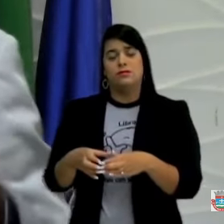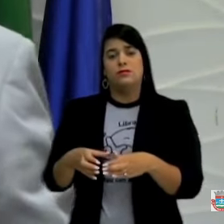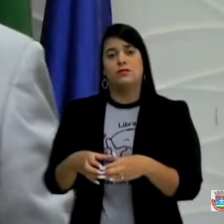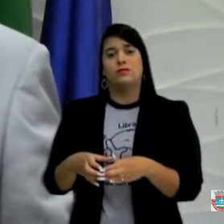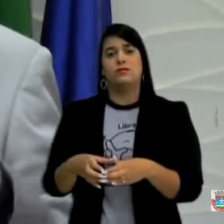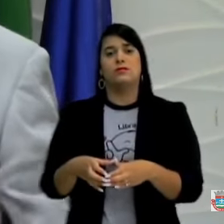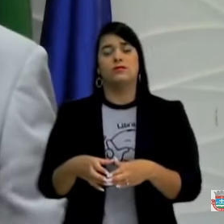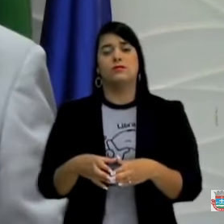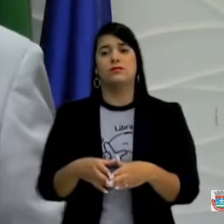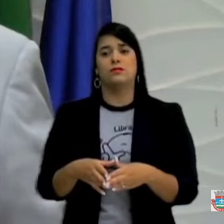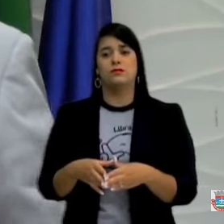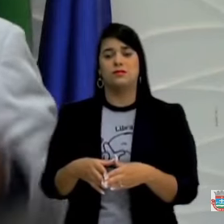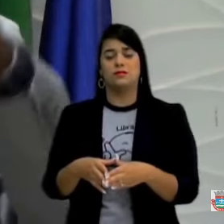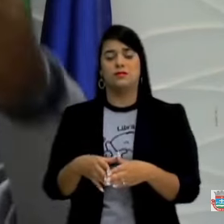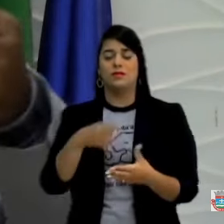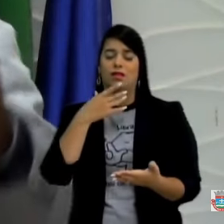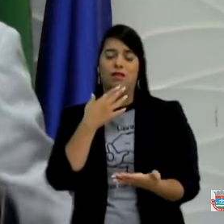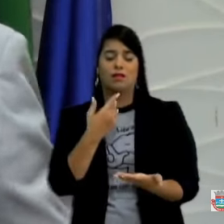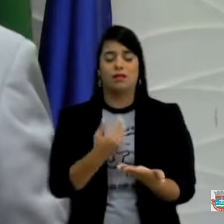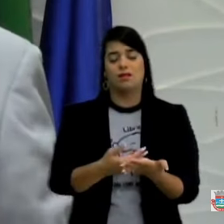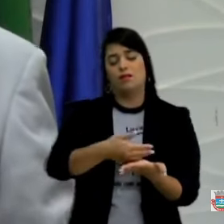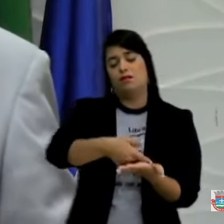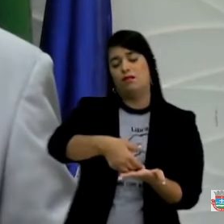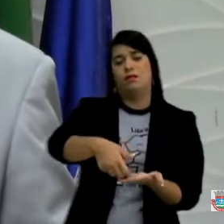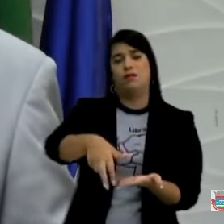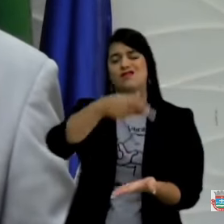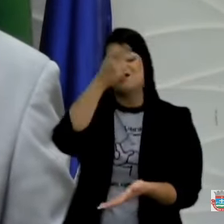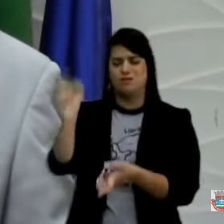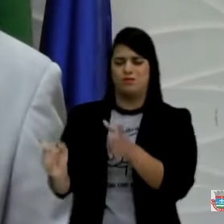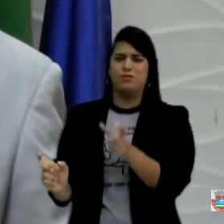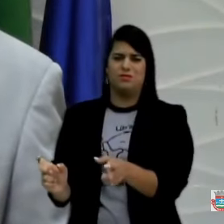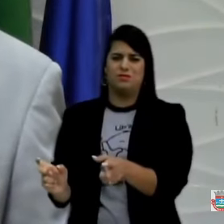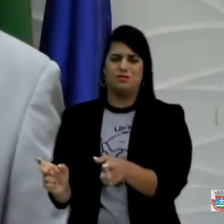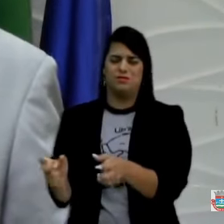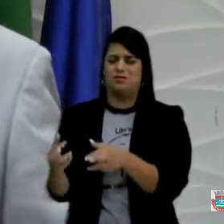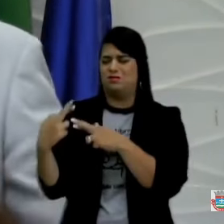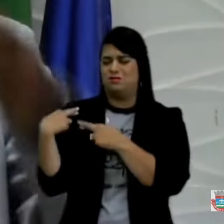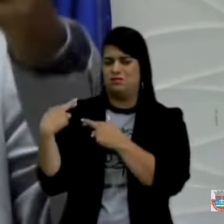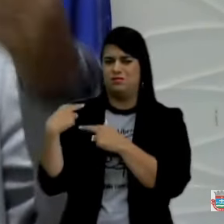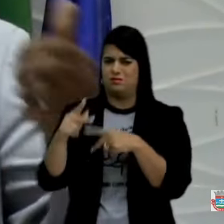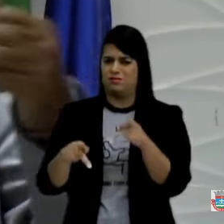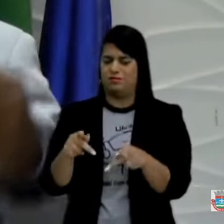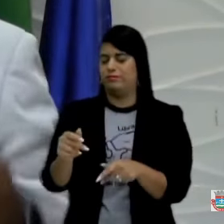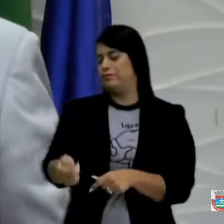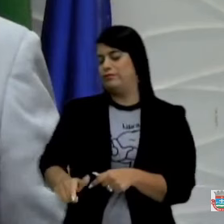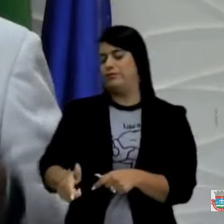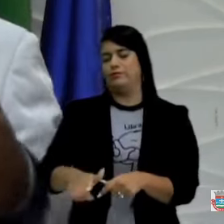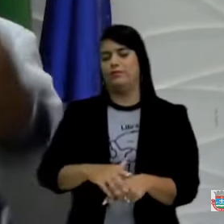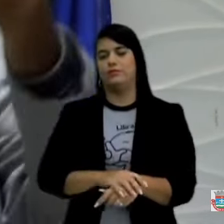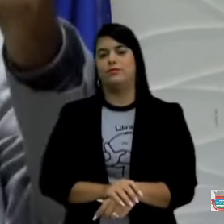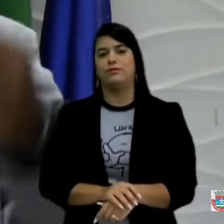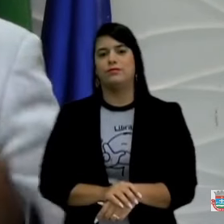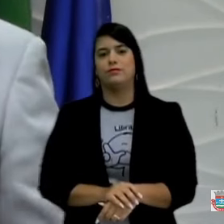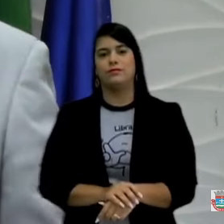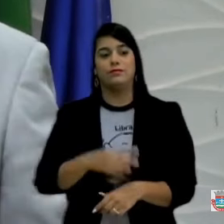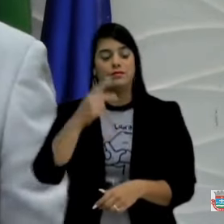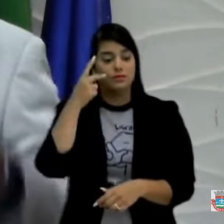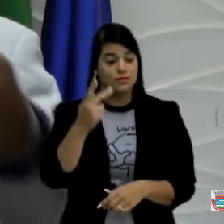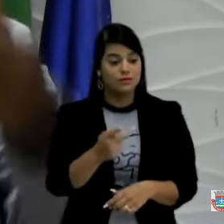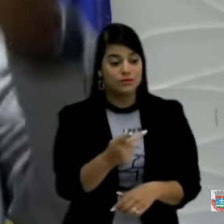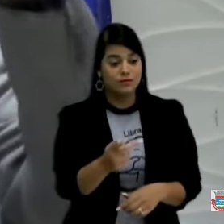de babão de chaleira de pessoas que não tem compromisso com o povo Pachequinho e estão indo na casa do